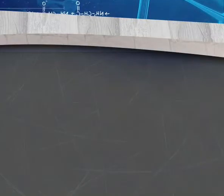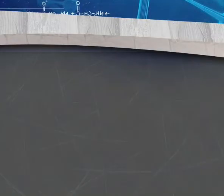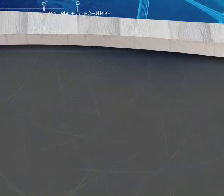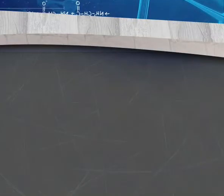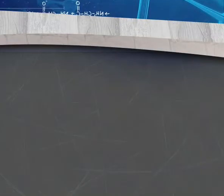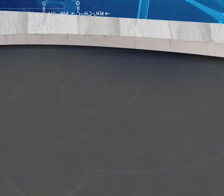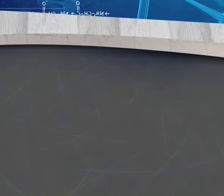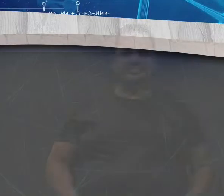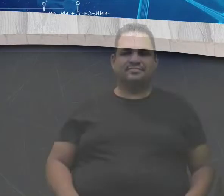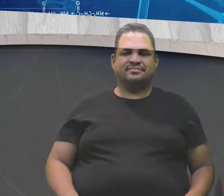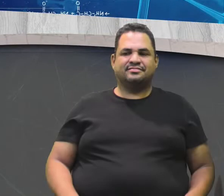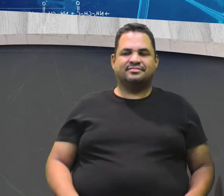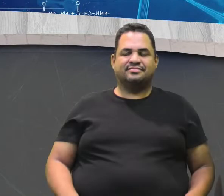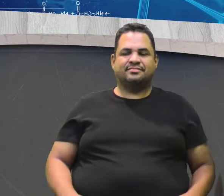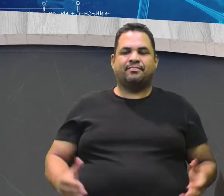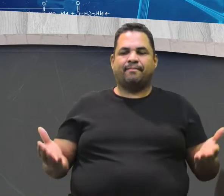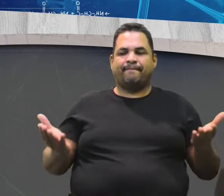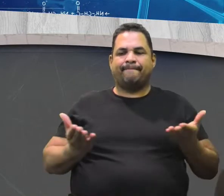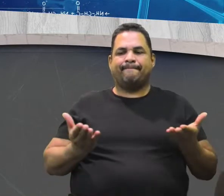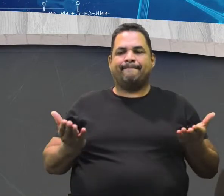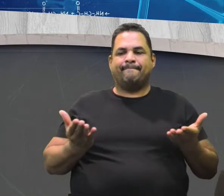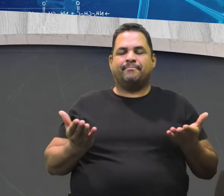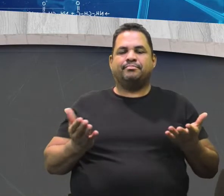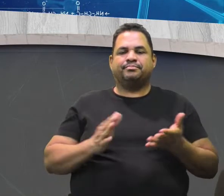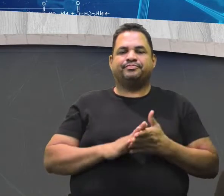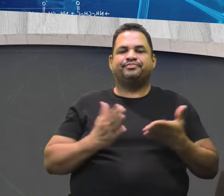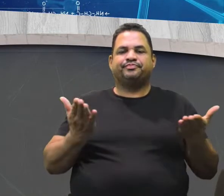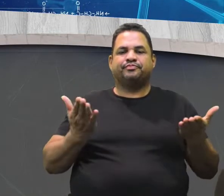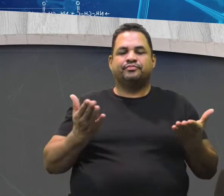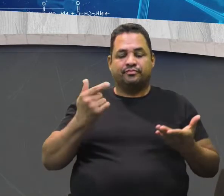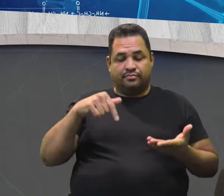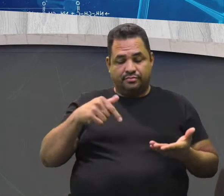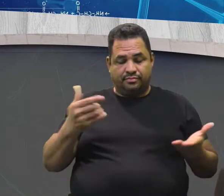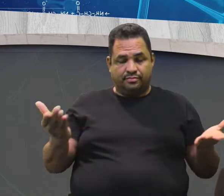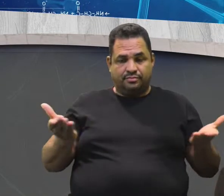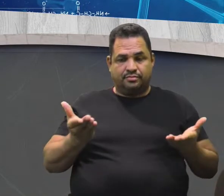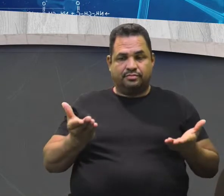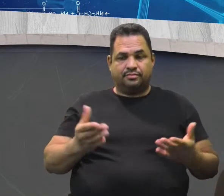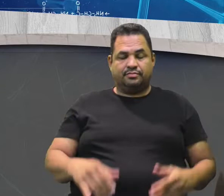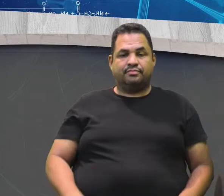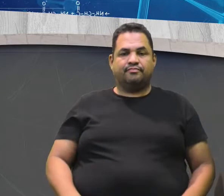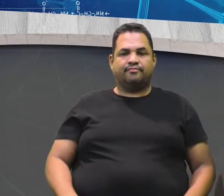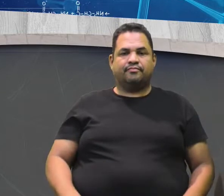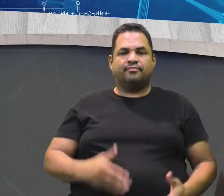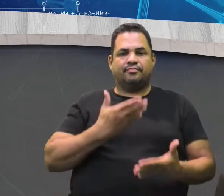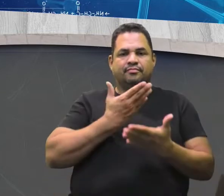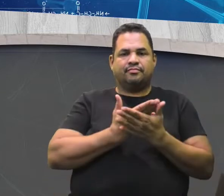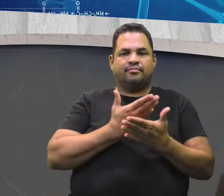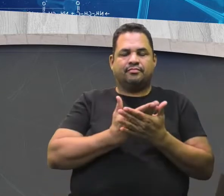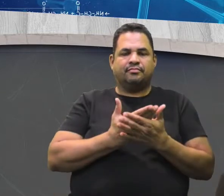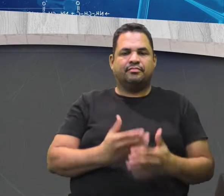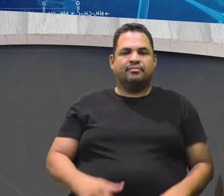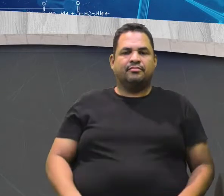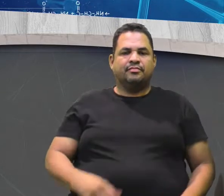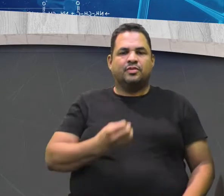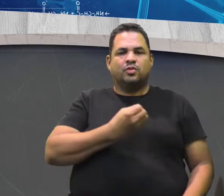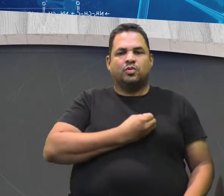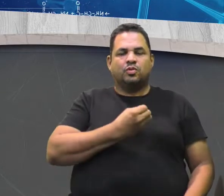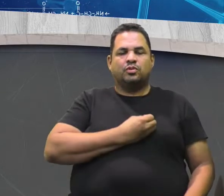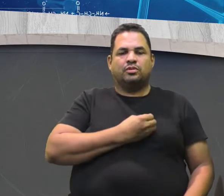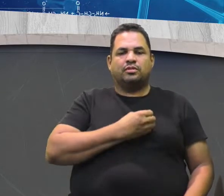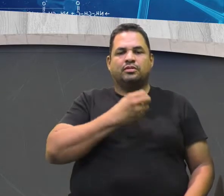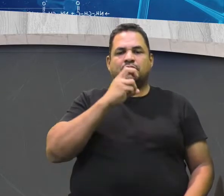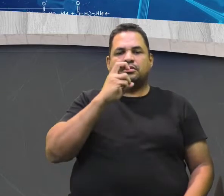Agora, meu caro aluno, olha só, estamos aqui para esta aula de